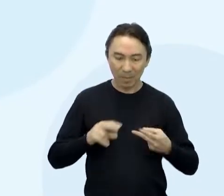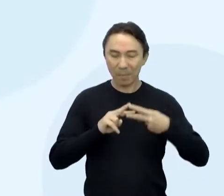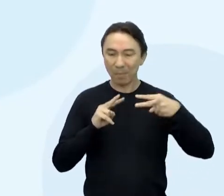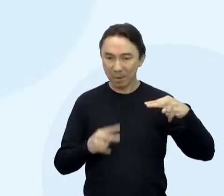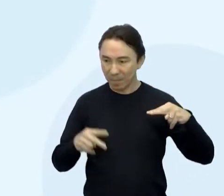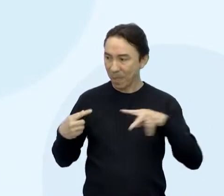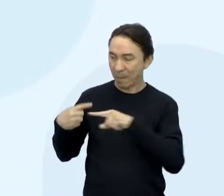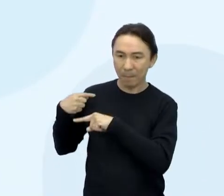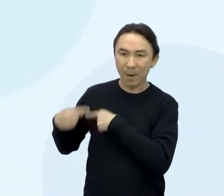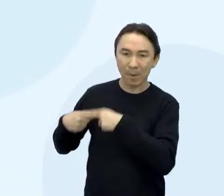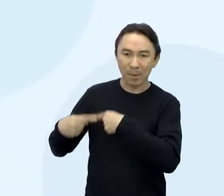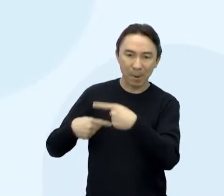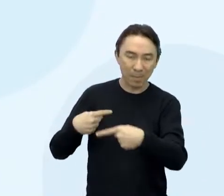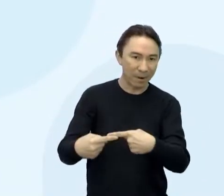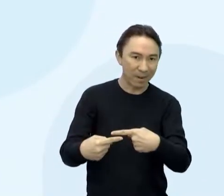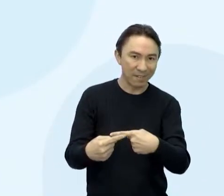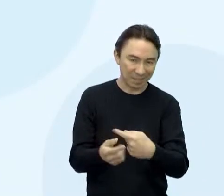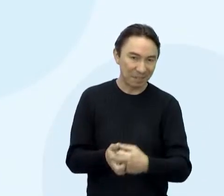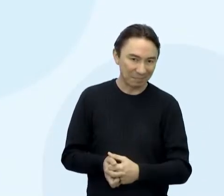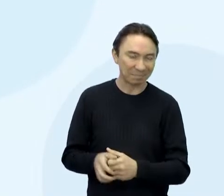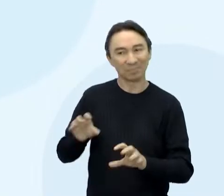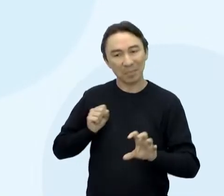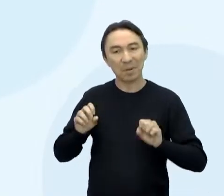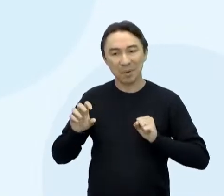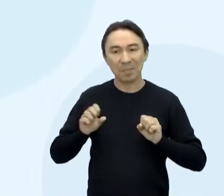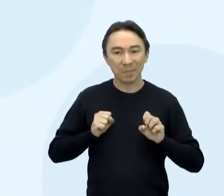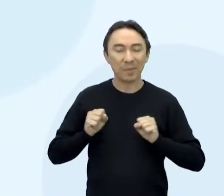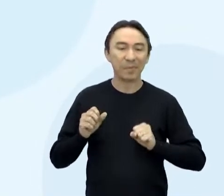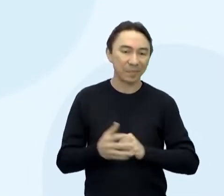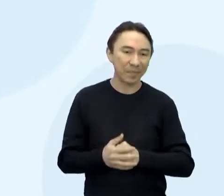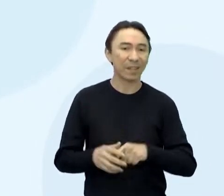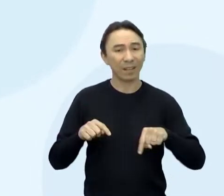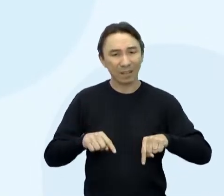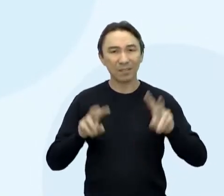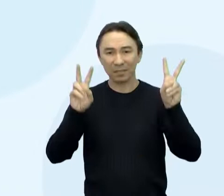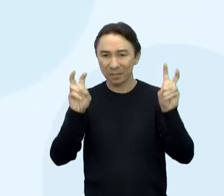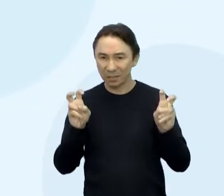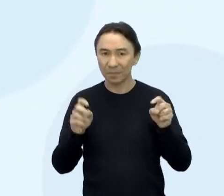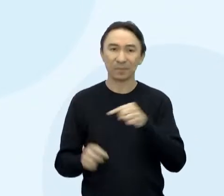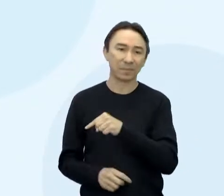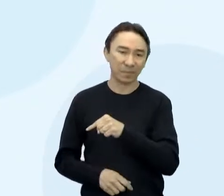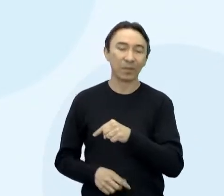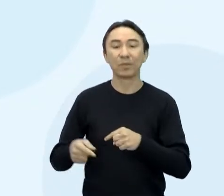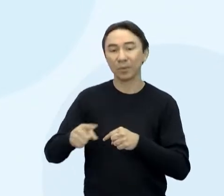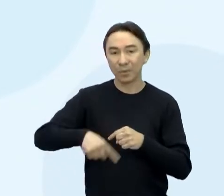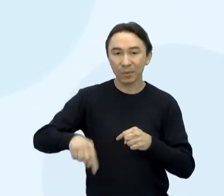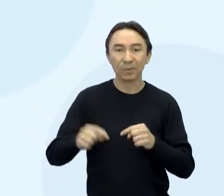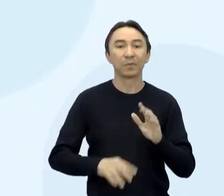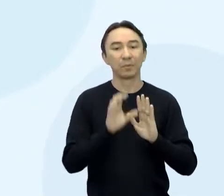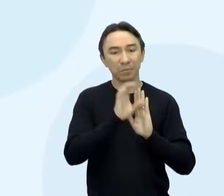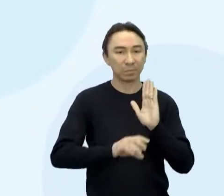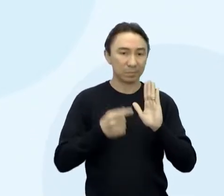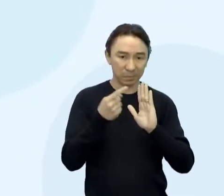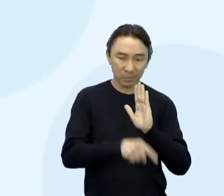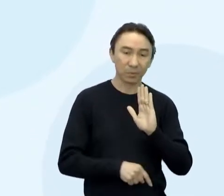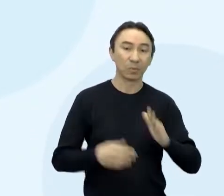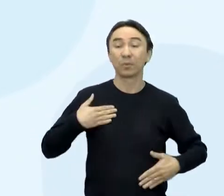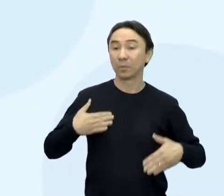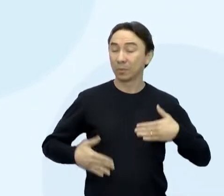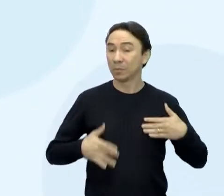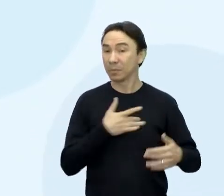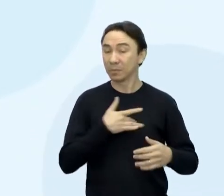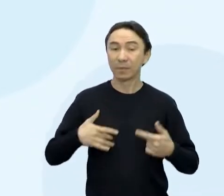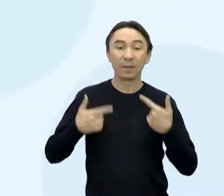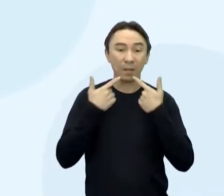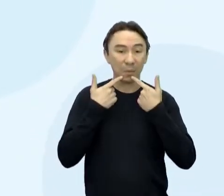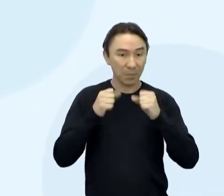para vocês o título direitinho aí da nossa aula. Então estamos no nosso aprofundamento Corpo, Saúde e Linguagens, a unidade